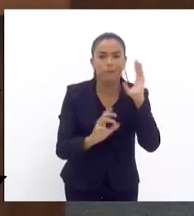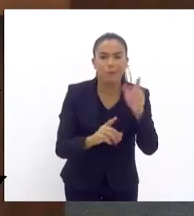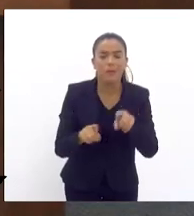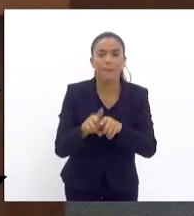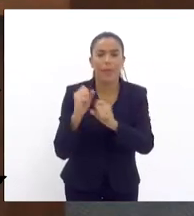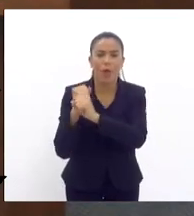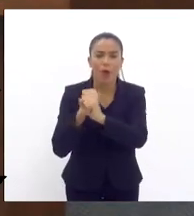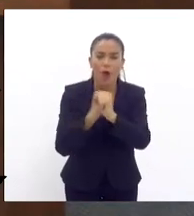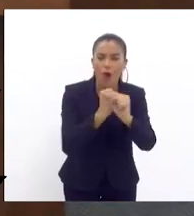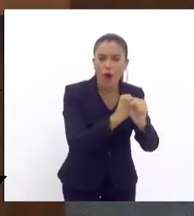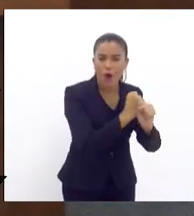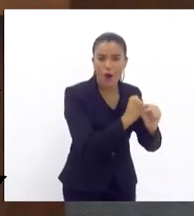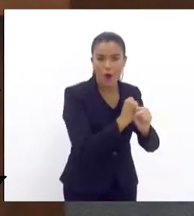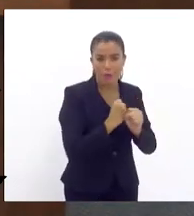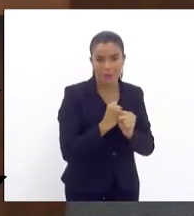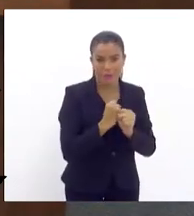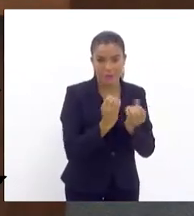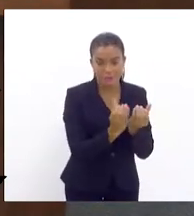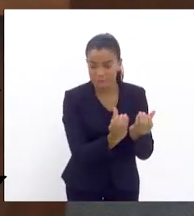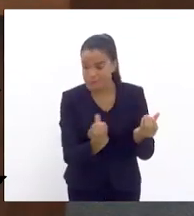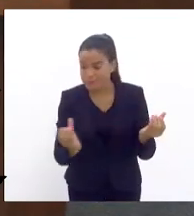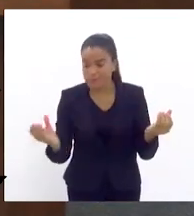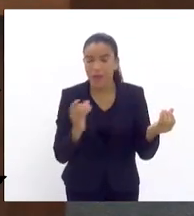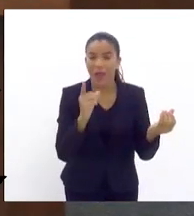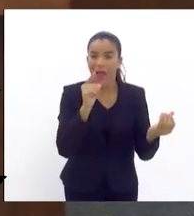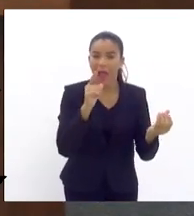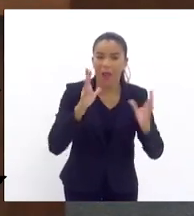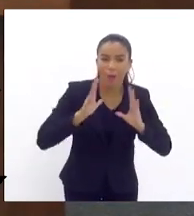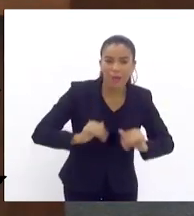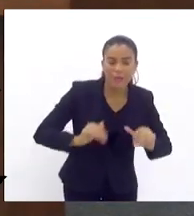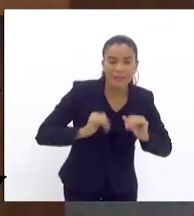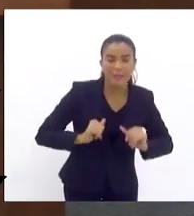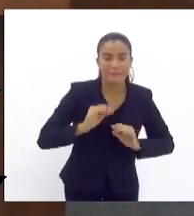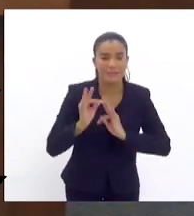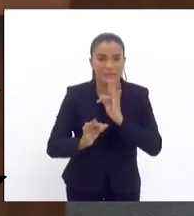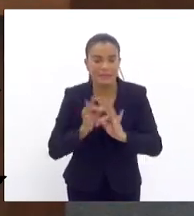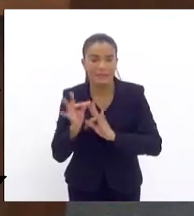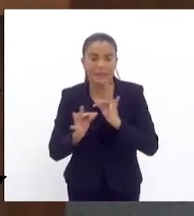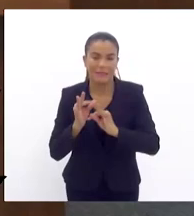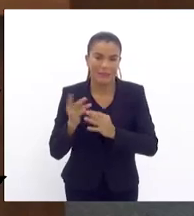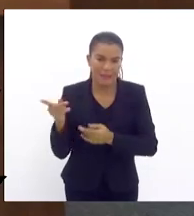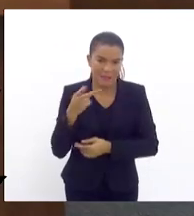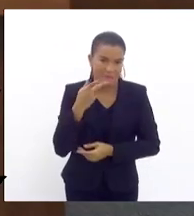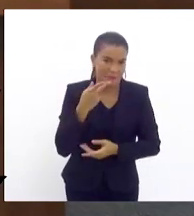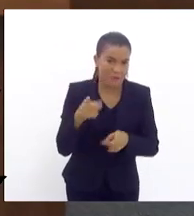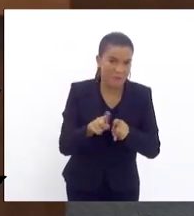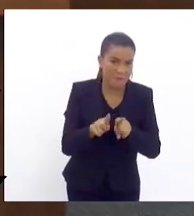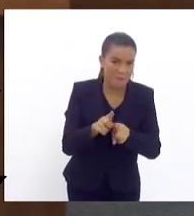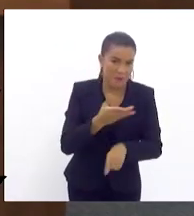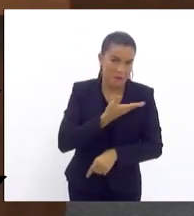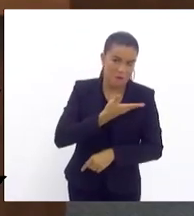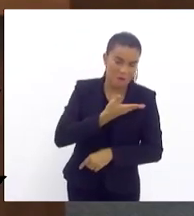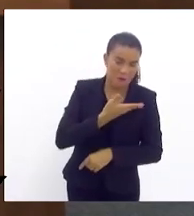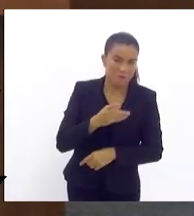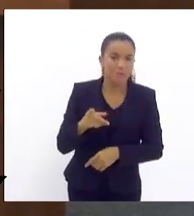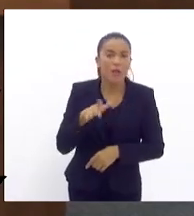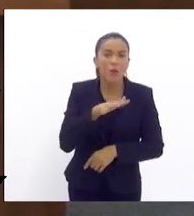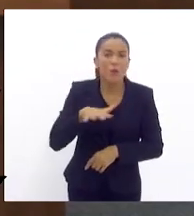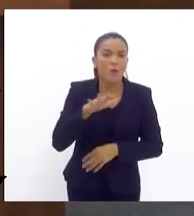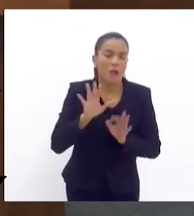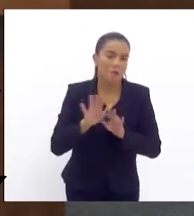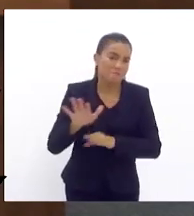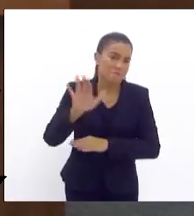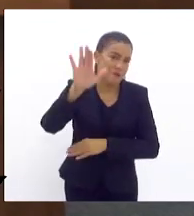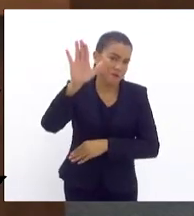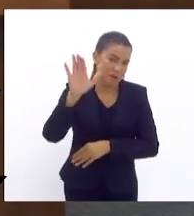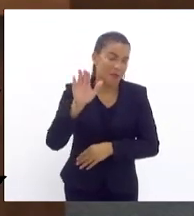vão permitir que o saneamento chegue em todos os locais, principalmente o tema colocado pela colega, saneamento em regiões de favela, que é o tema que a